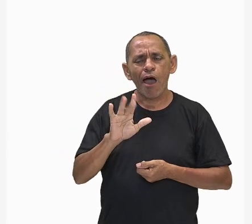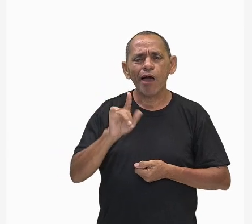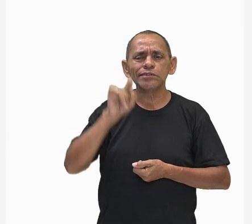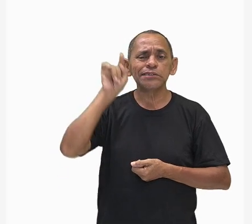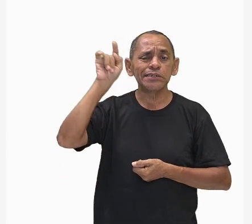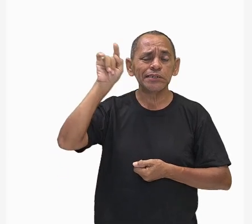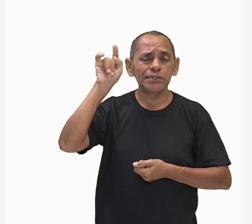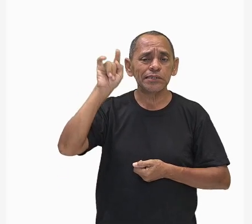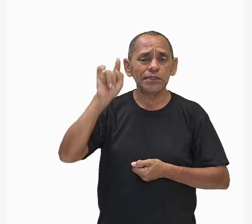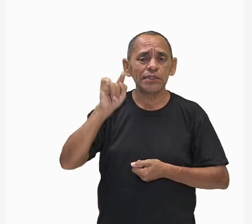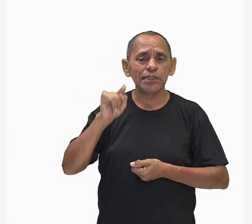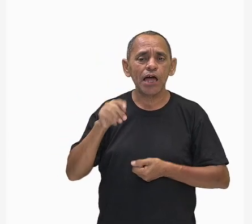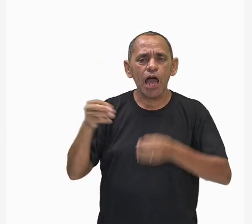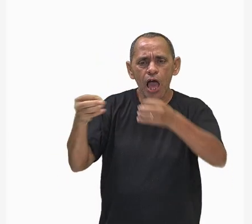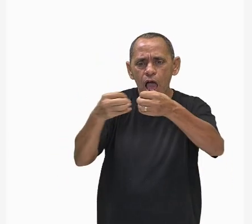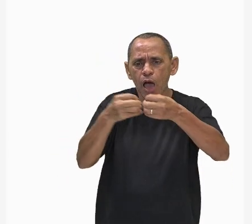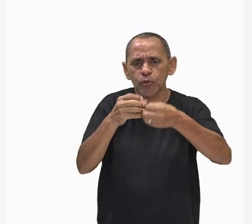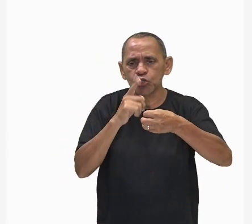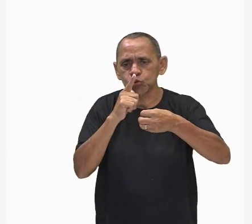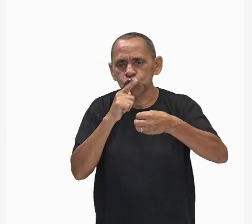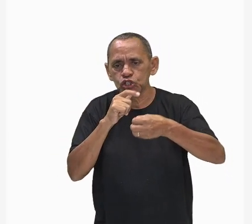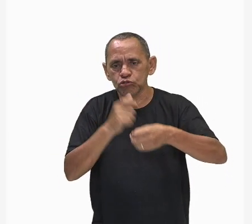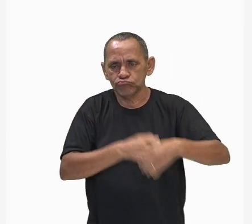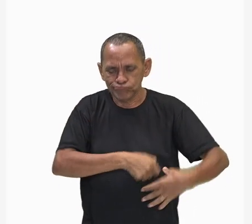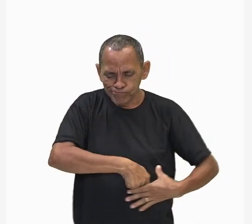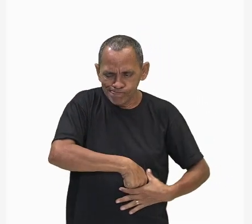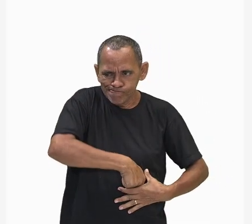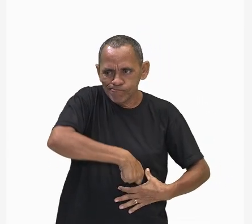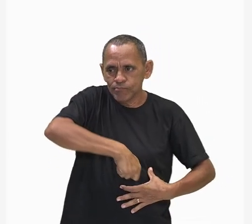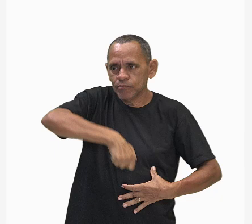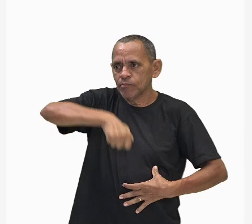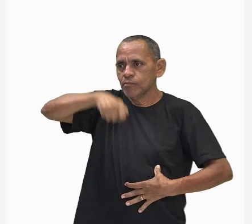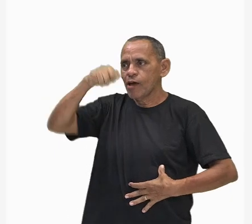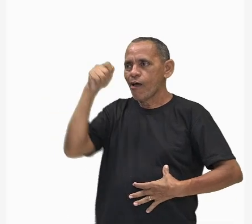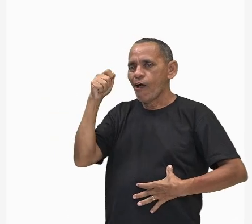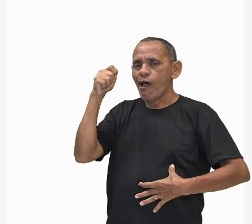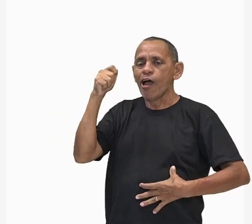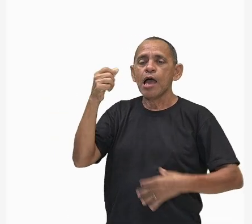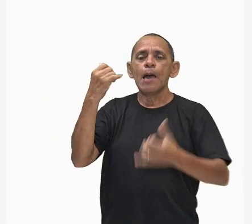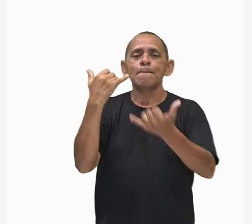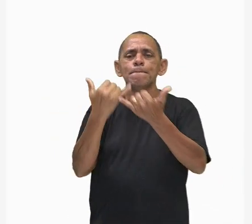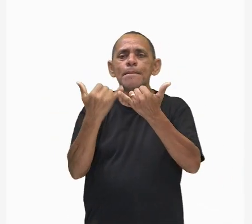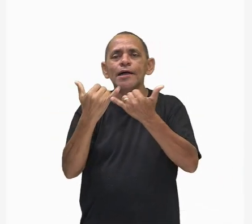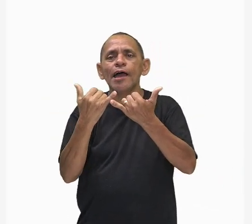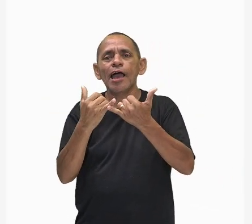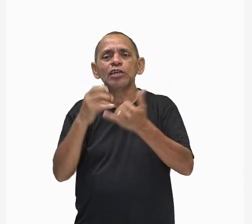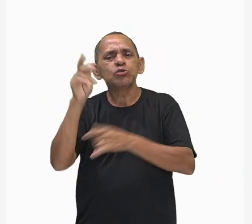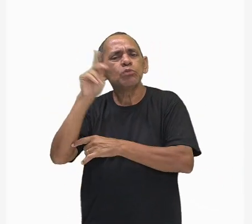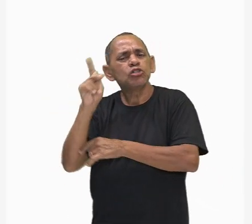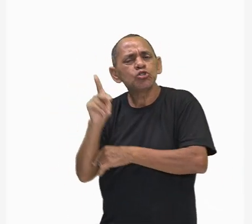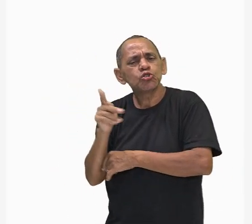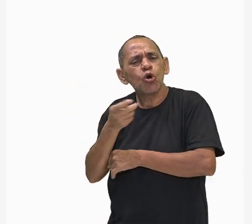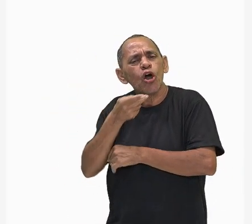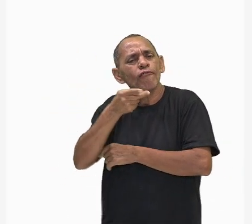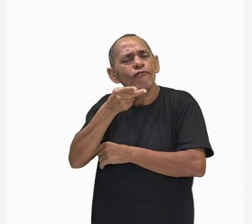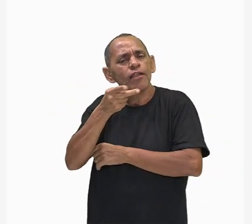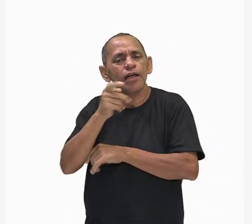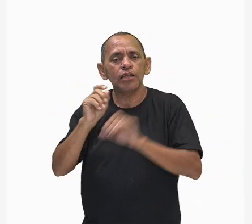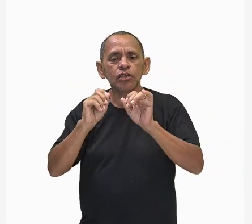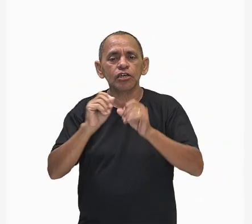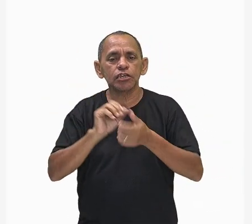rio Ipiranga, gente, é uma coisa meio que contada para tentar engrandecer o fato de que o Dom Pedro